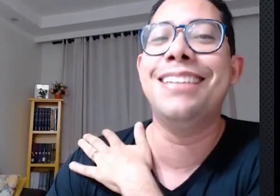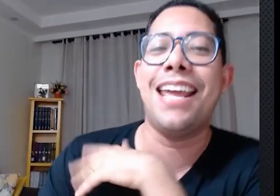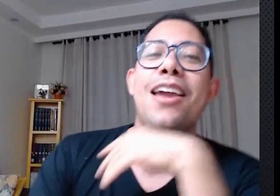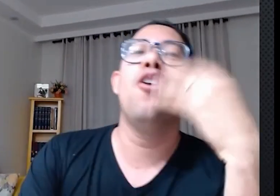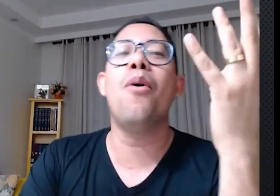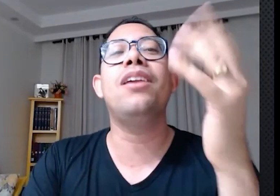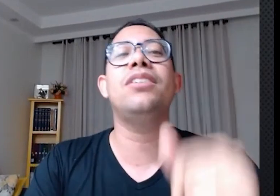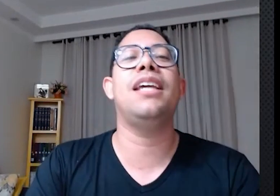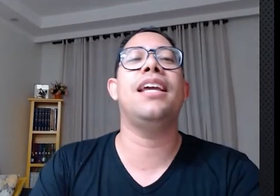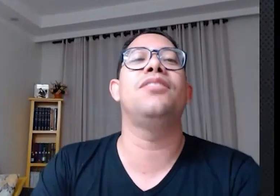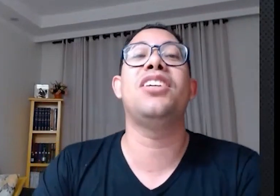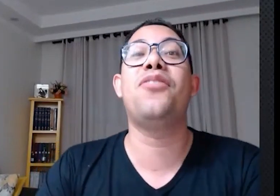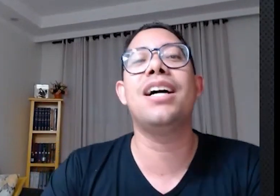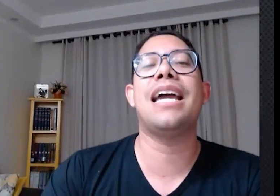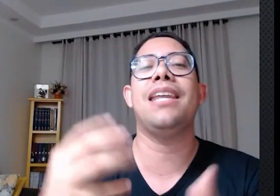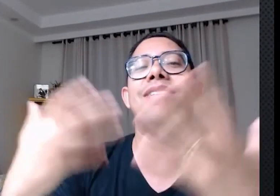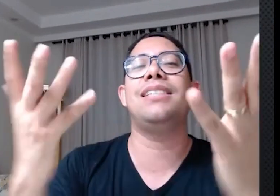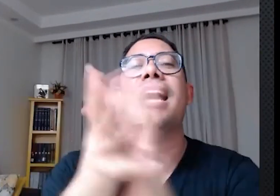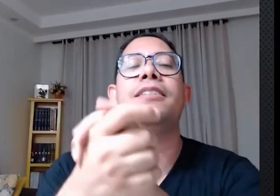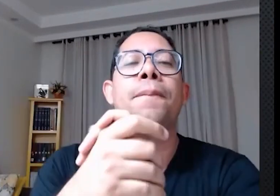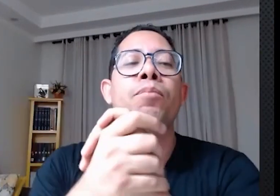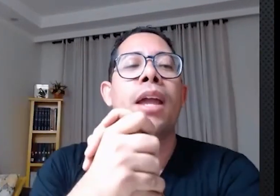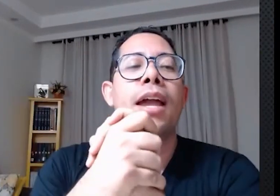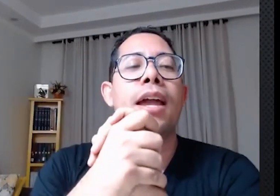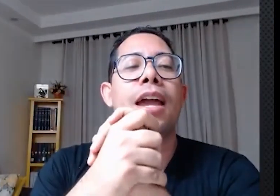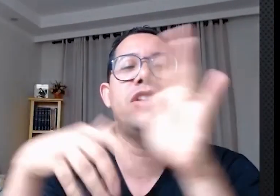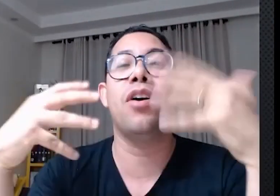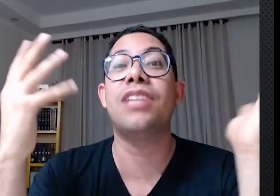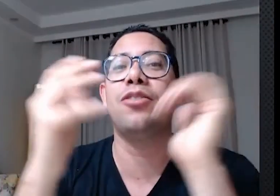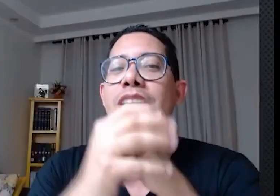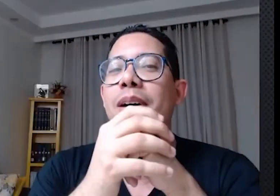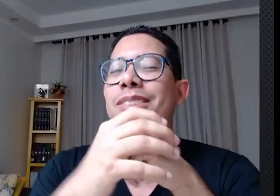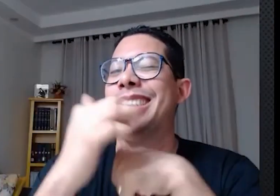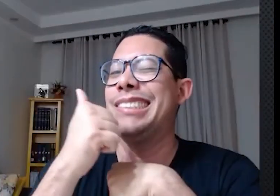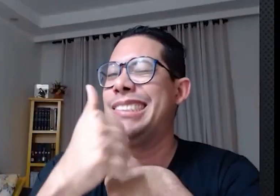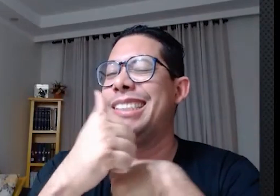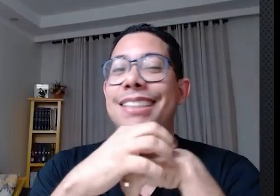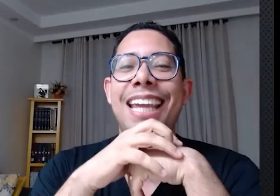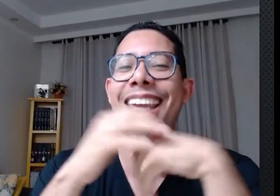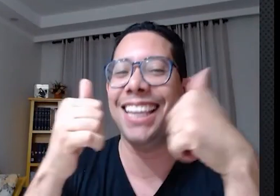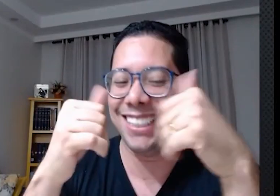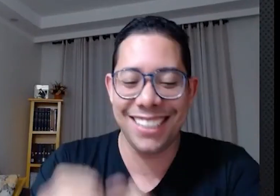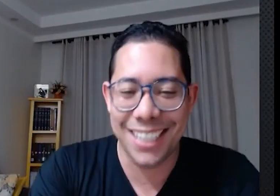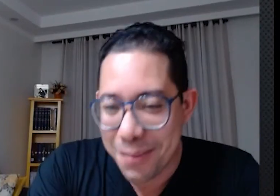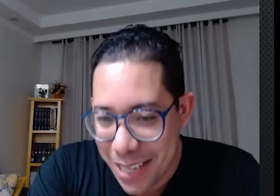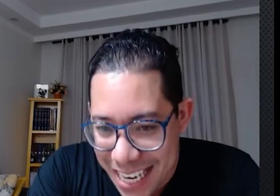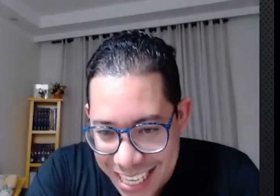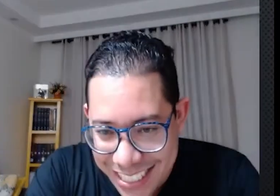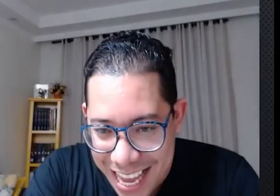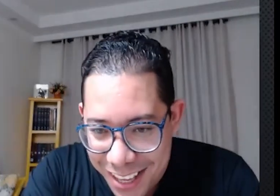Cantar não dá, né? O bom é que se você for cantar em língua de sinais, você vai usar só as mãos. Tim!